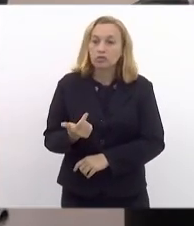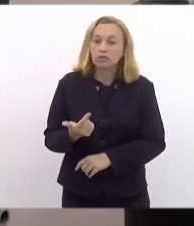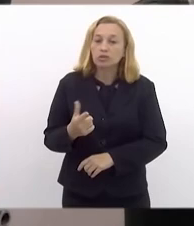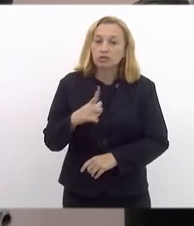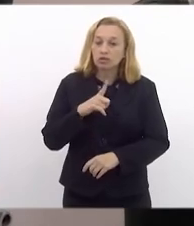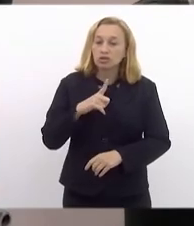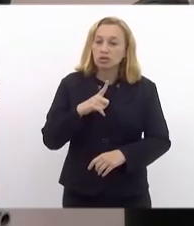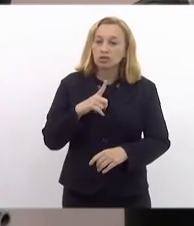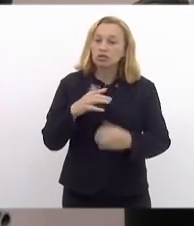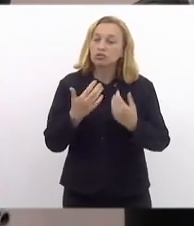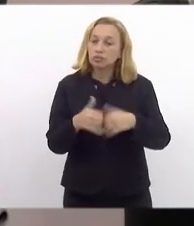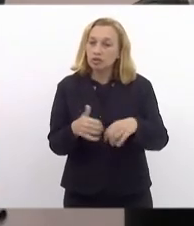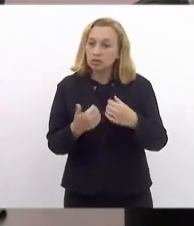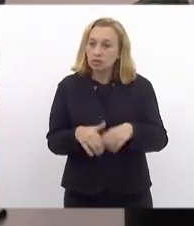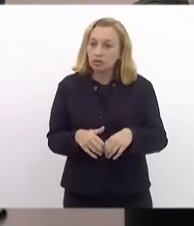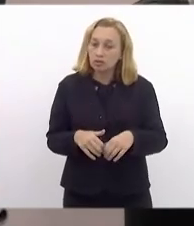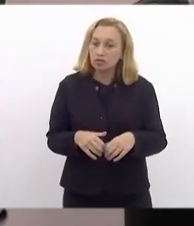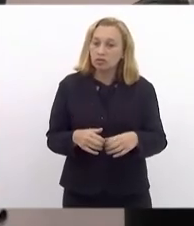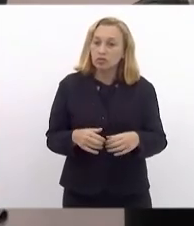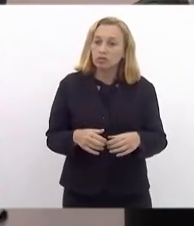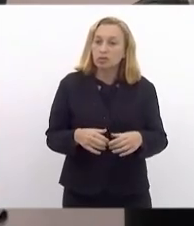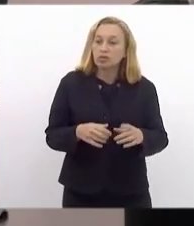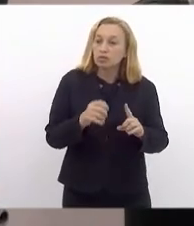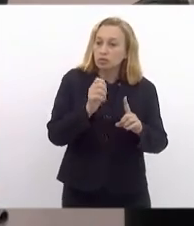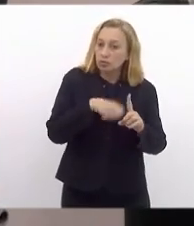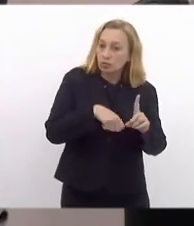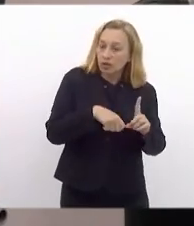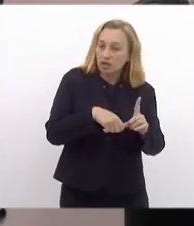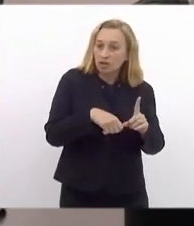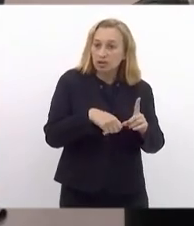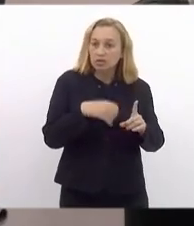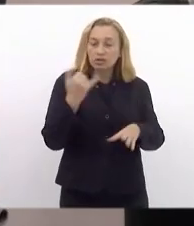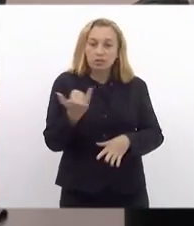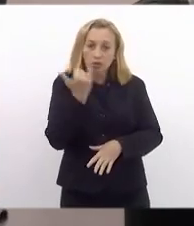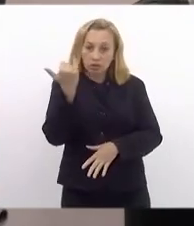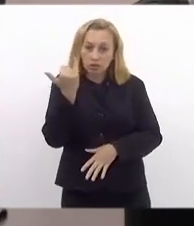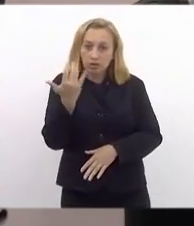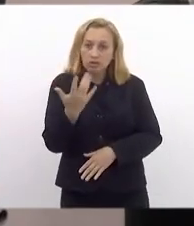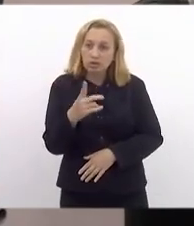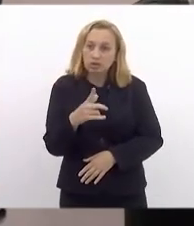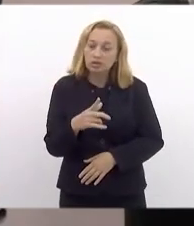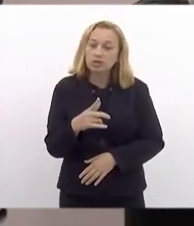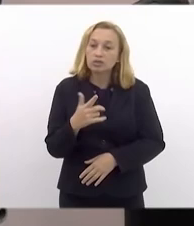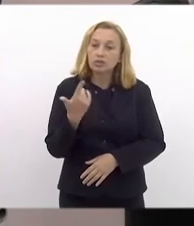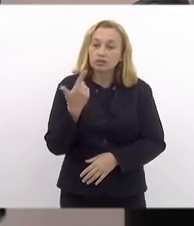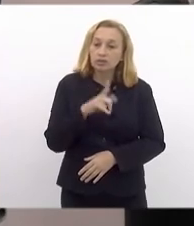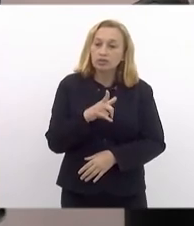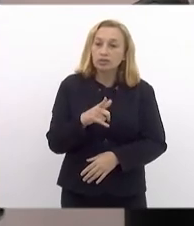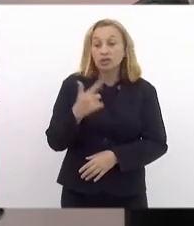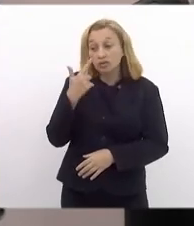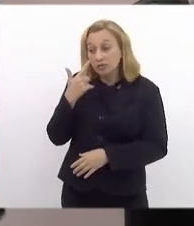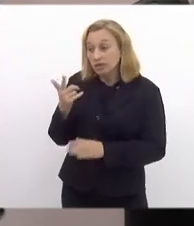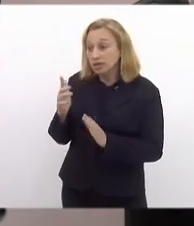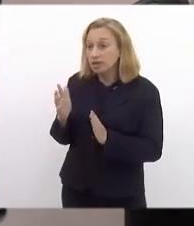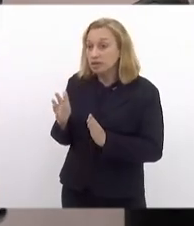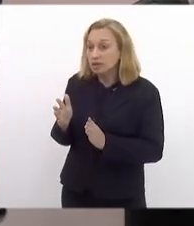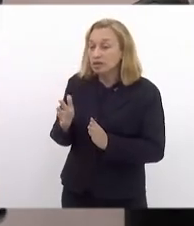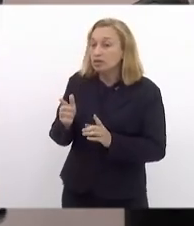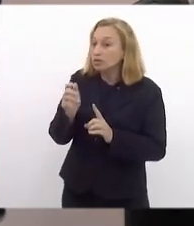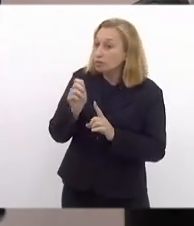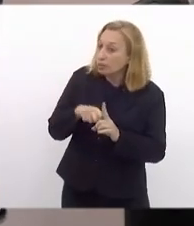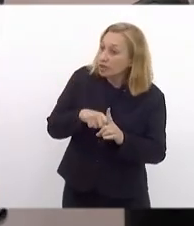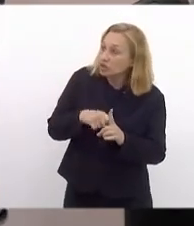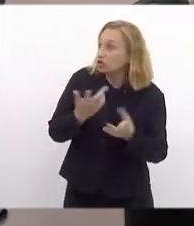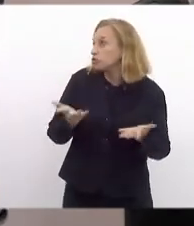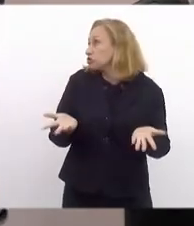Petrópolis um determinado mês típico né e ver o que para faturando no